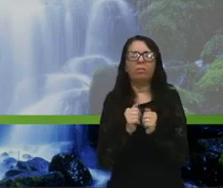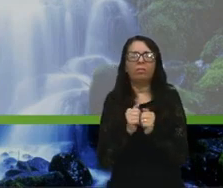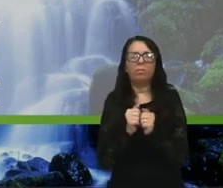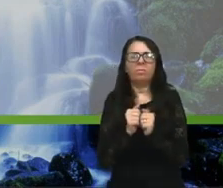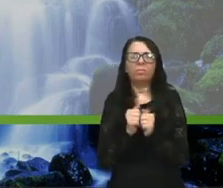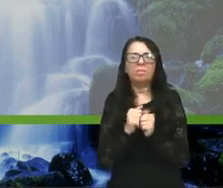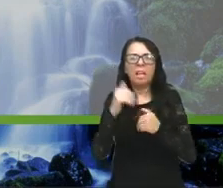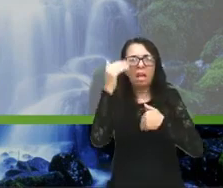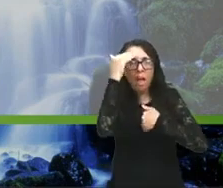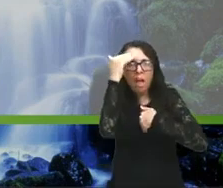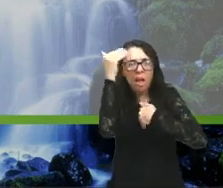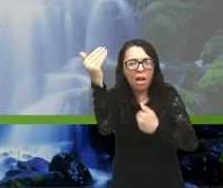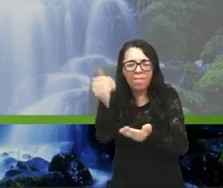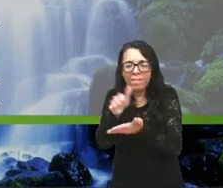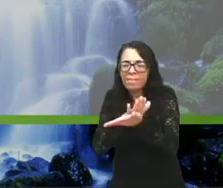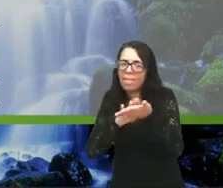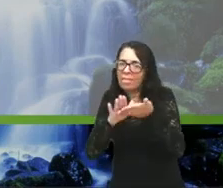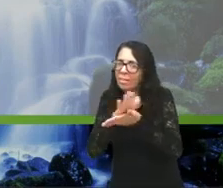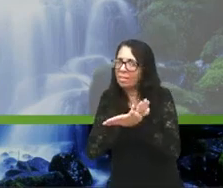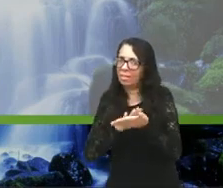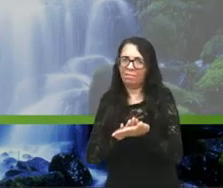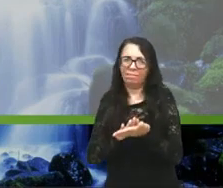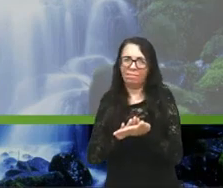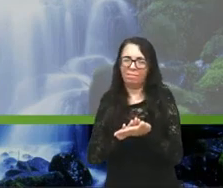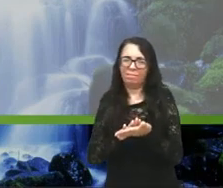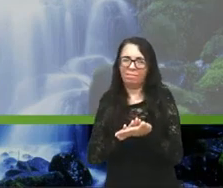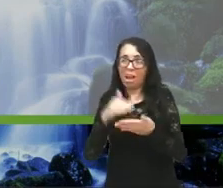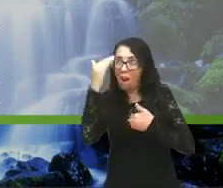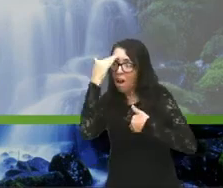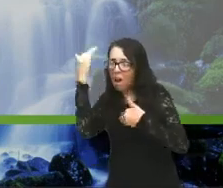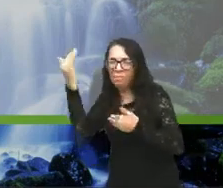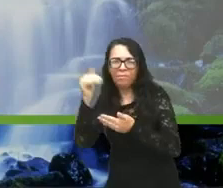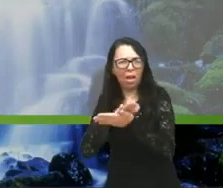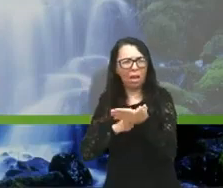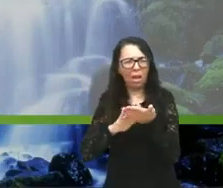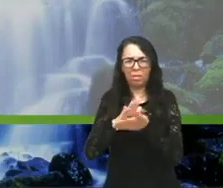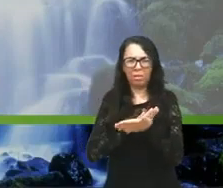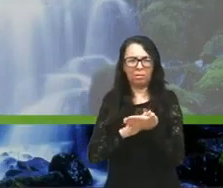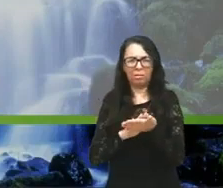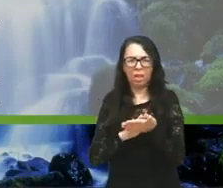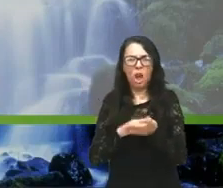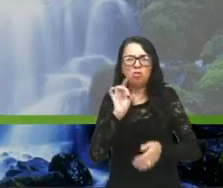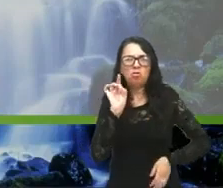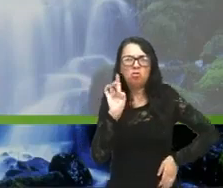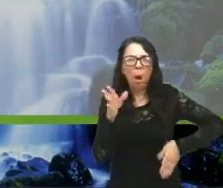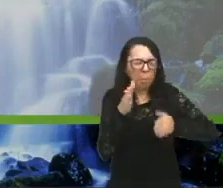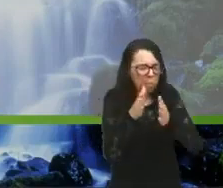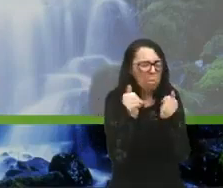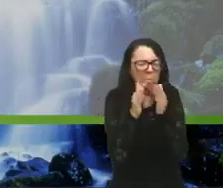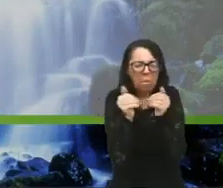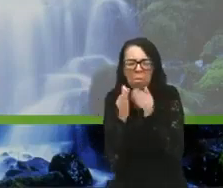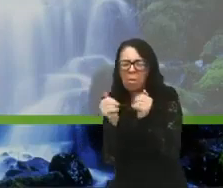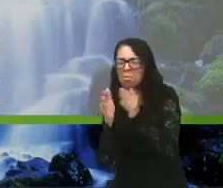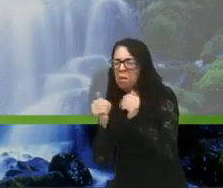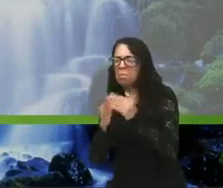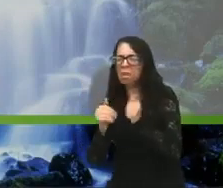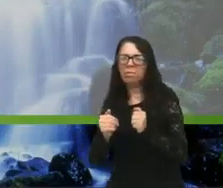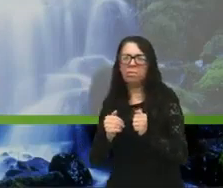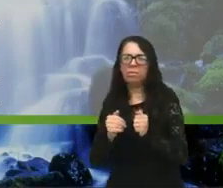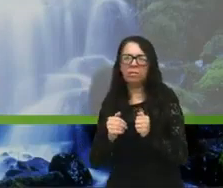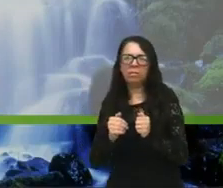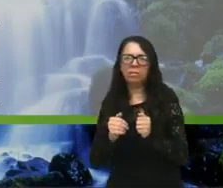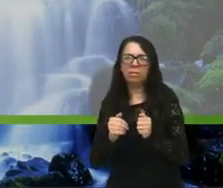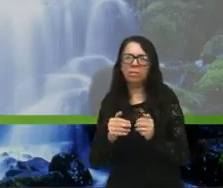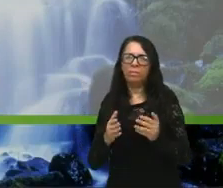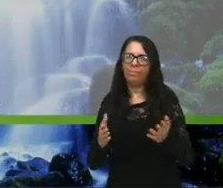Se nós temos que pedir, devemos pedir o Espírito Santo sobre nossas vidas. E Jesus disse: se vocês que